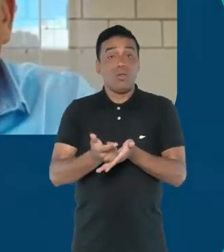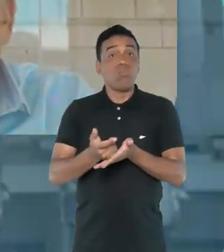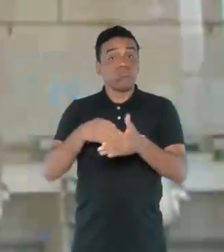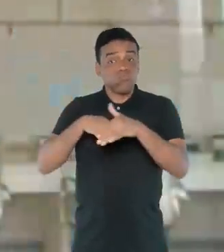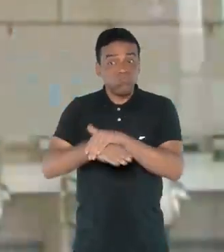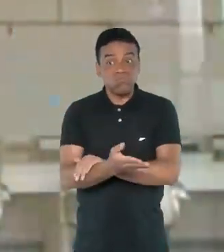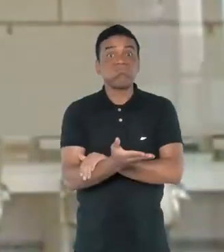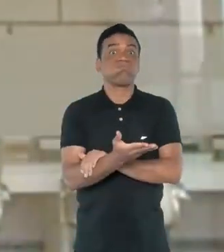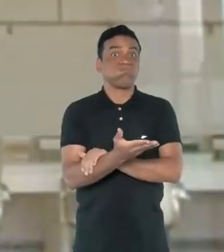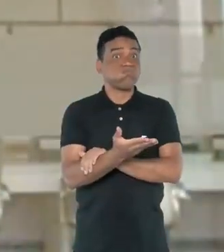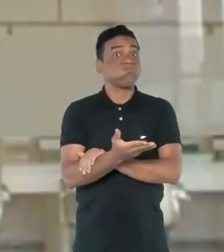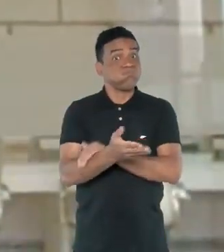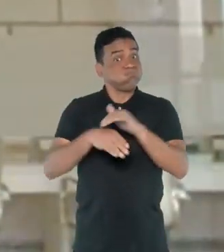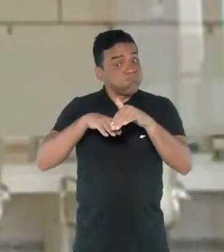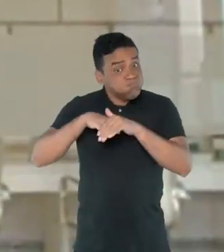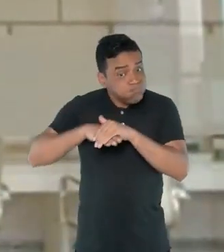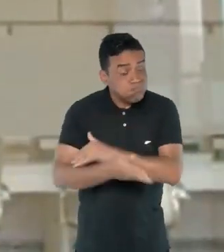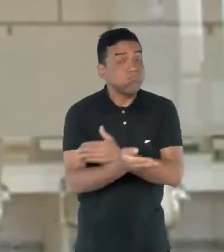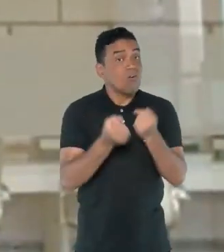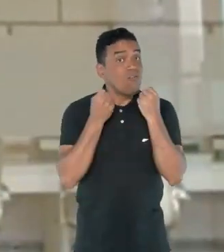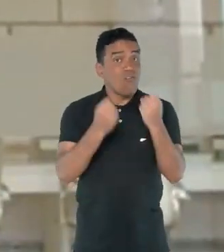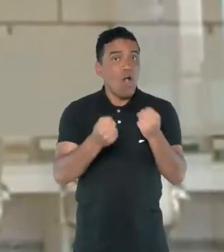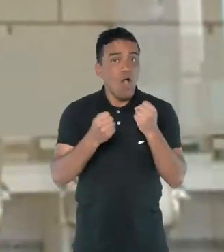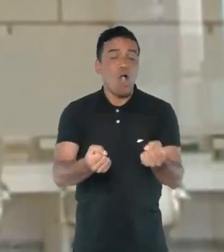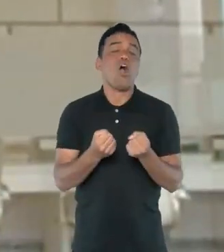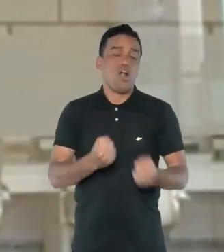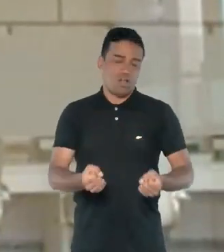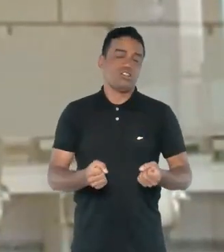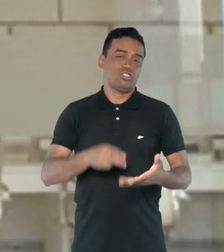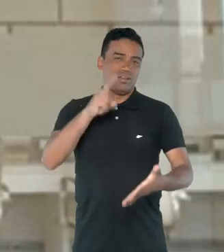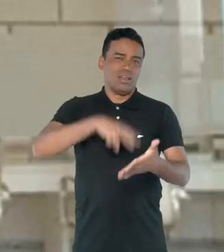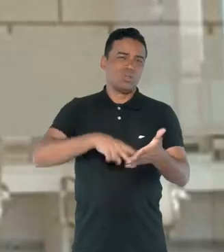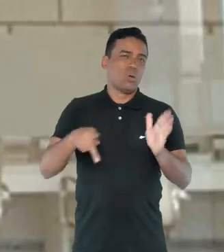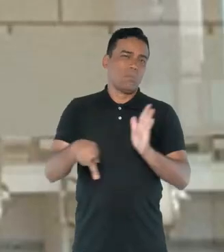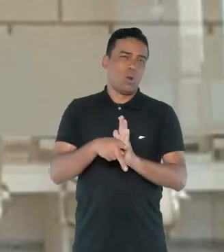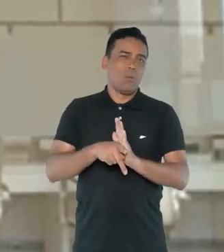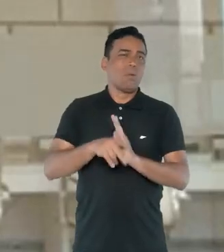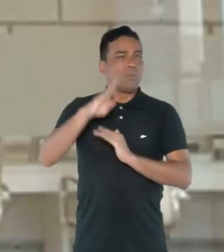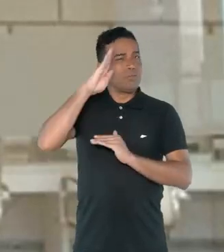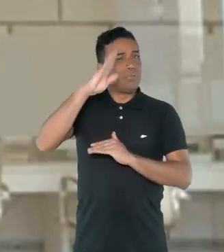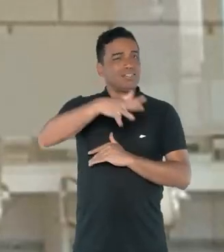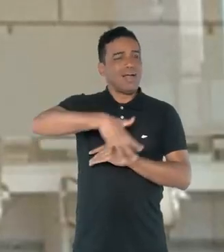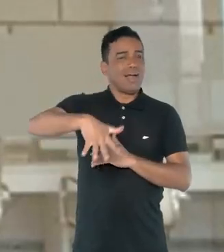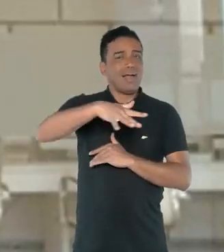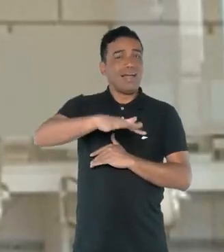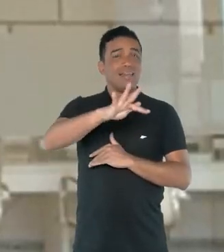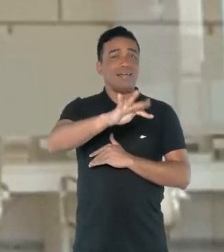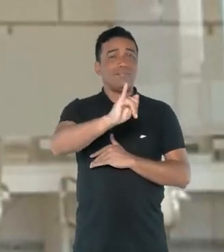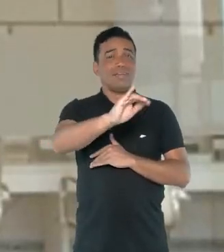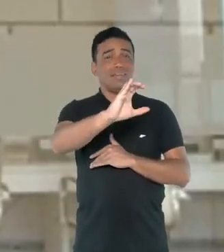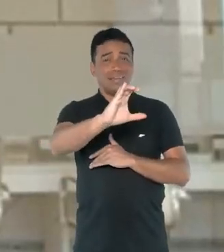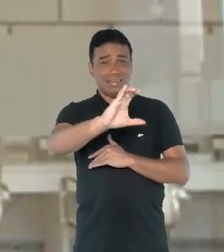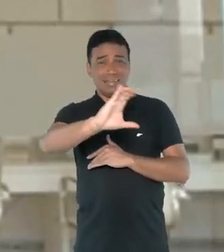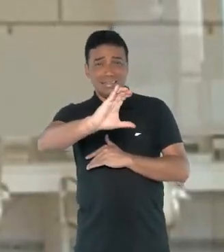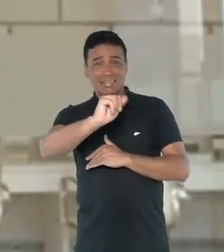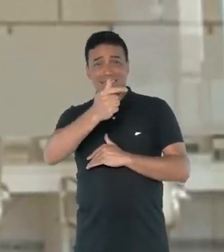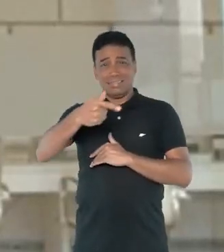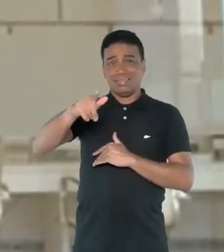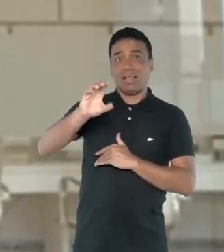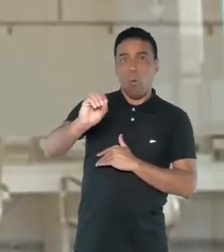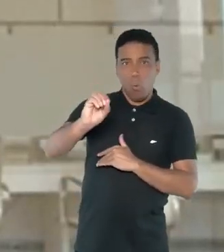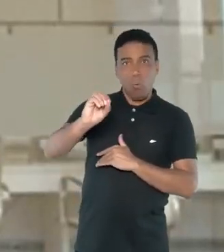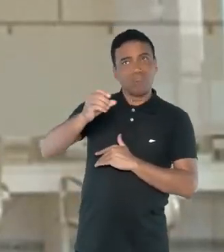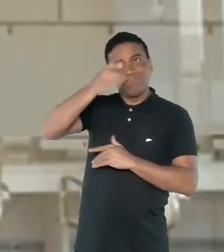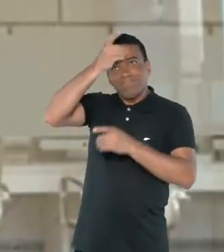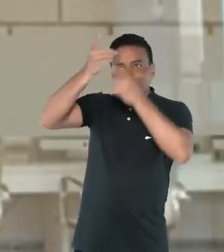leitor voraz, um leitor principalmente de ficção. Eu passo a ler,